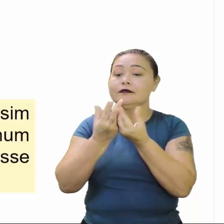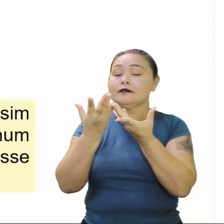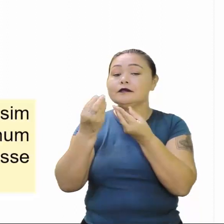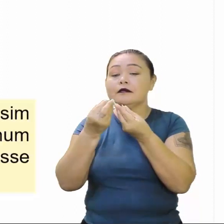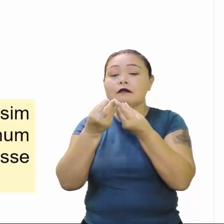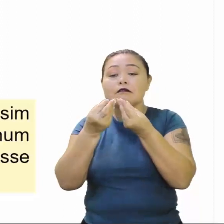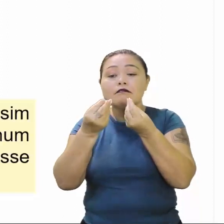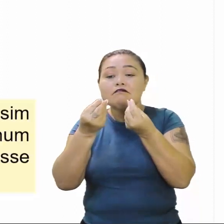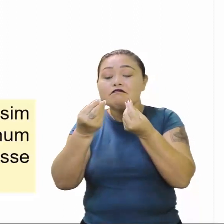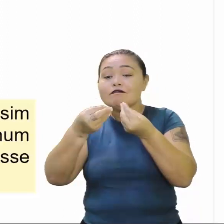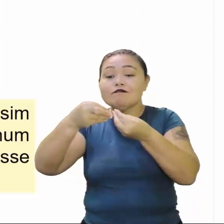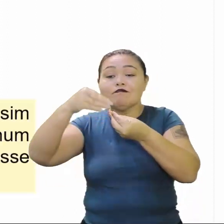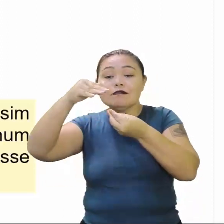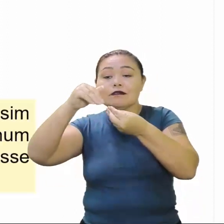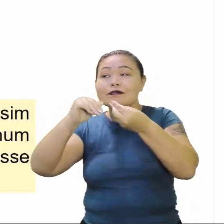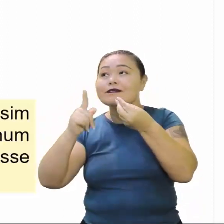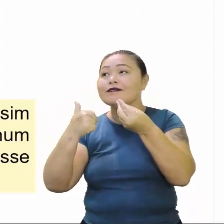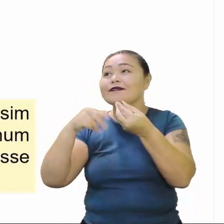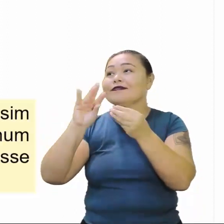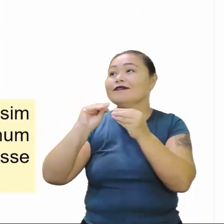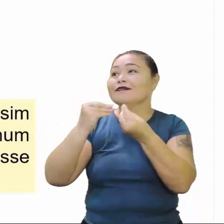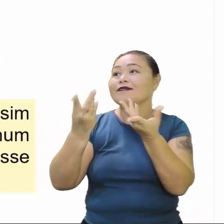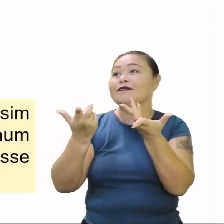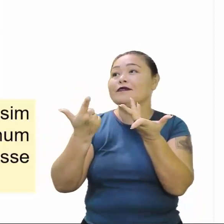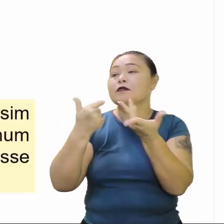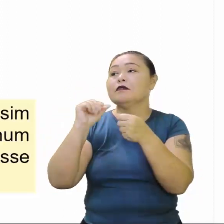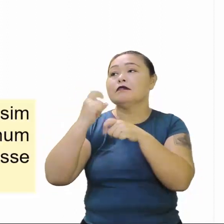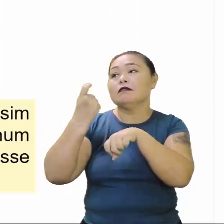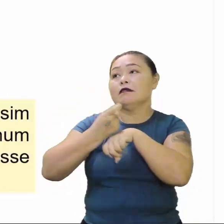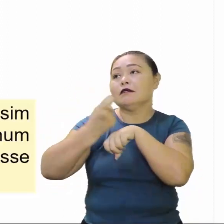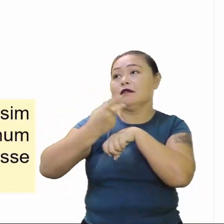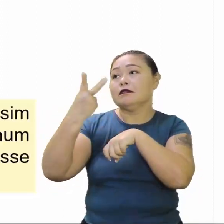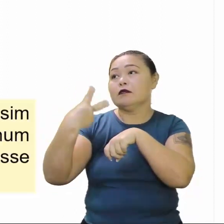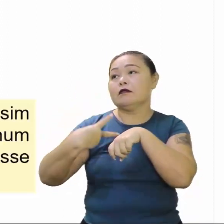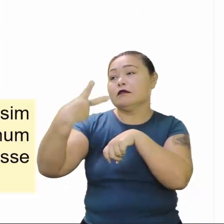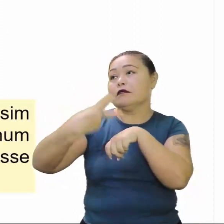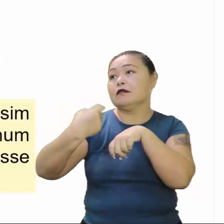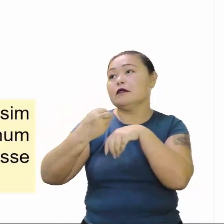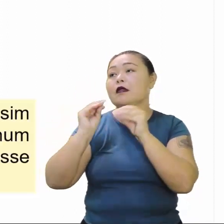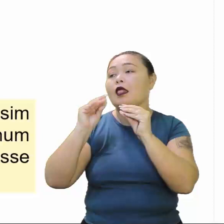immiscíveis. Nós temos um sólido e 2 líquidos, né?